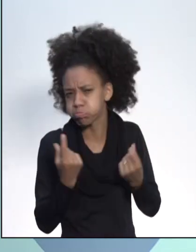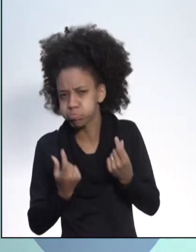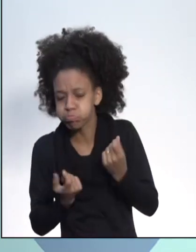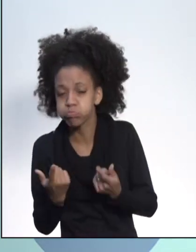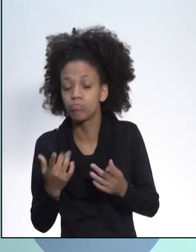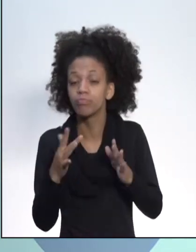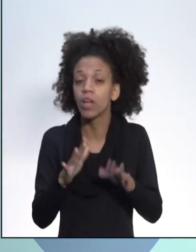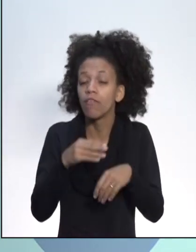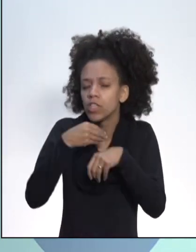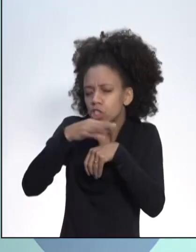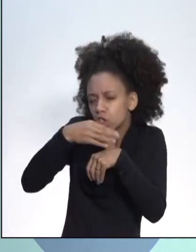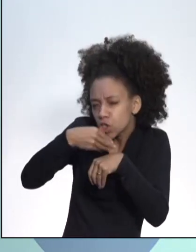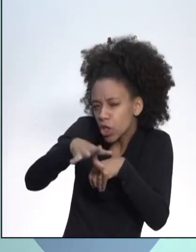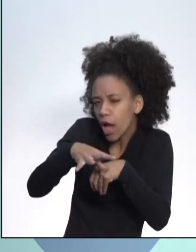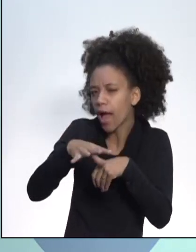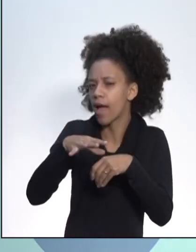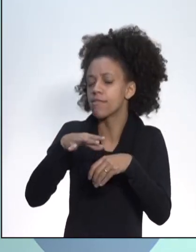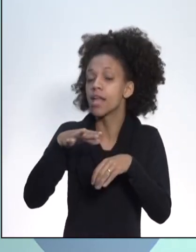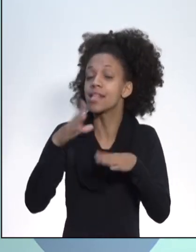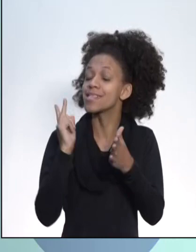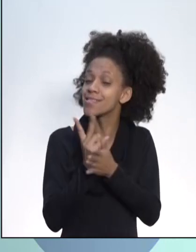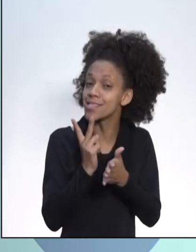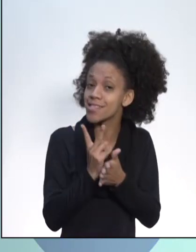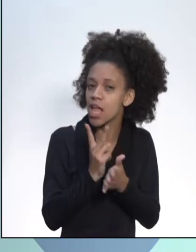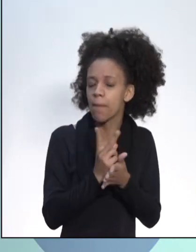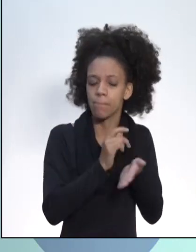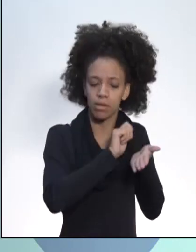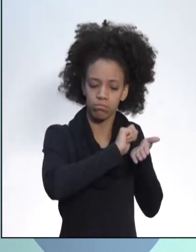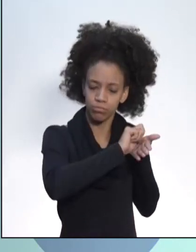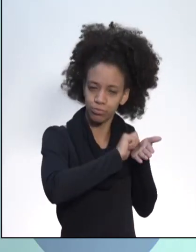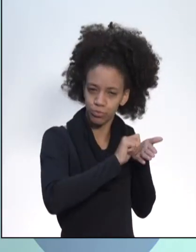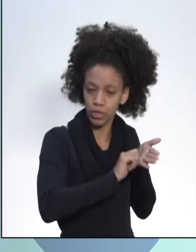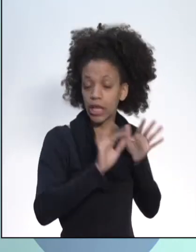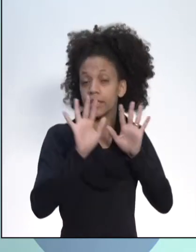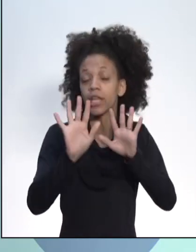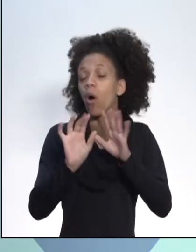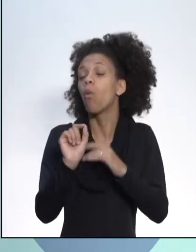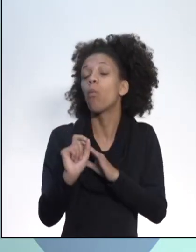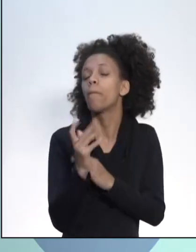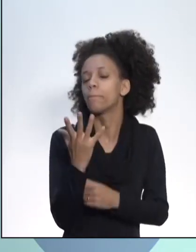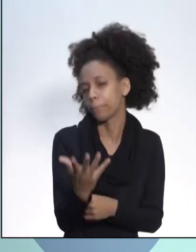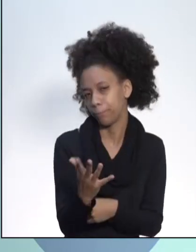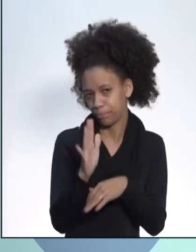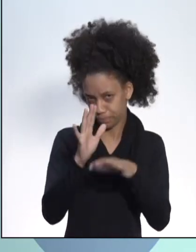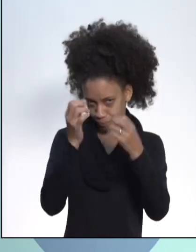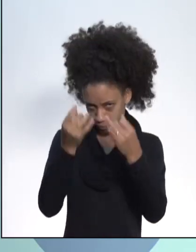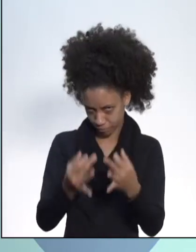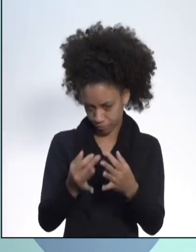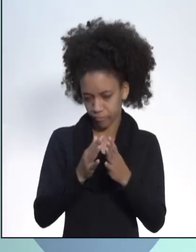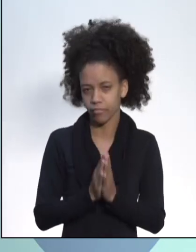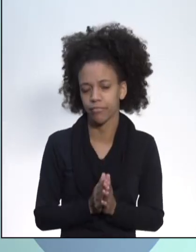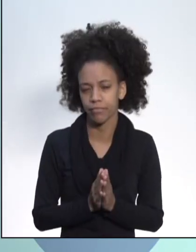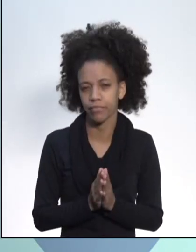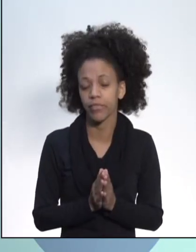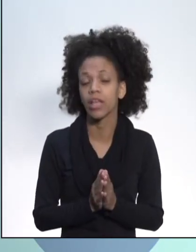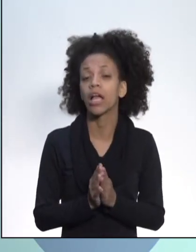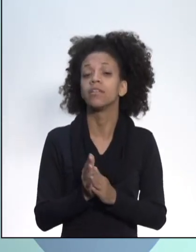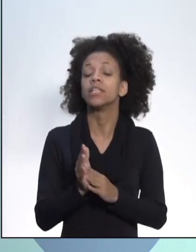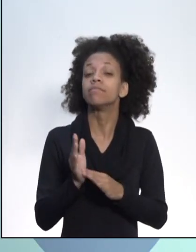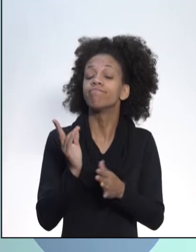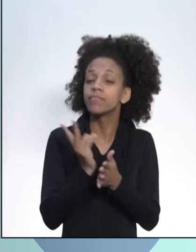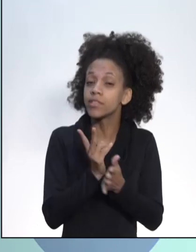vou indicar a todo tempo essas anotações. Então, o que vai acontecer? Todo momento que eu vou